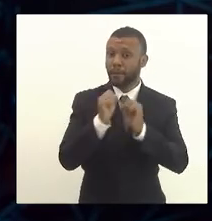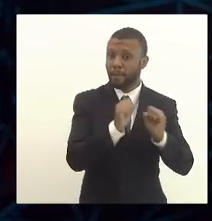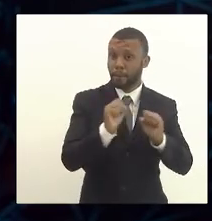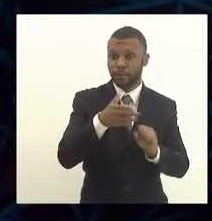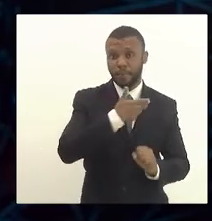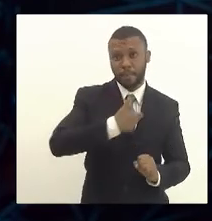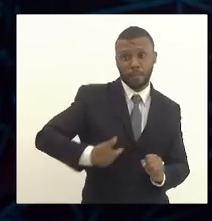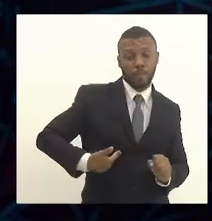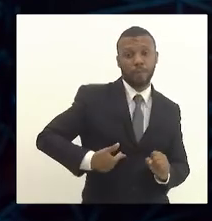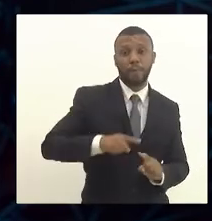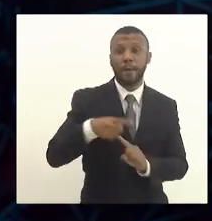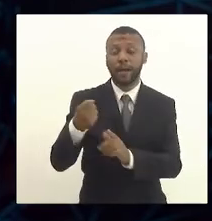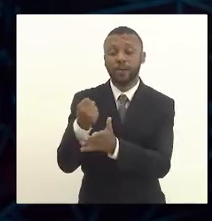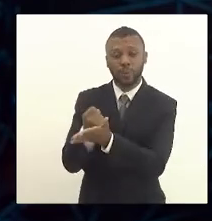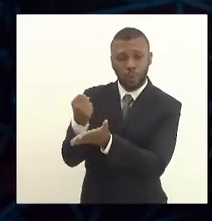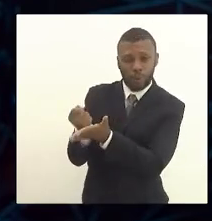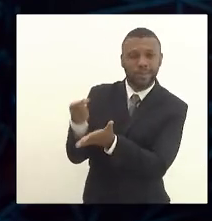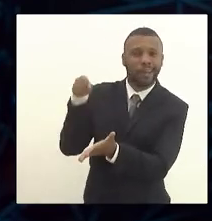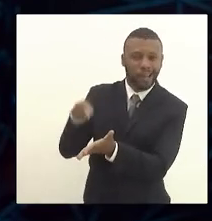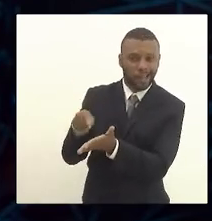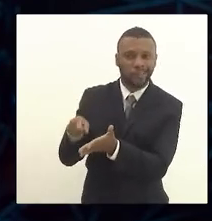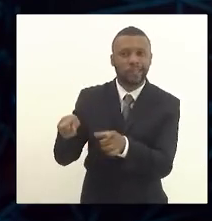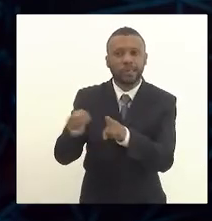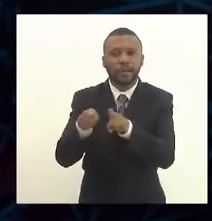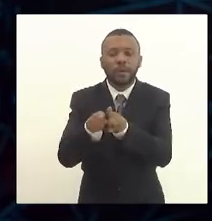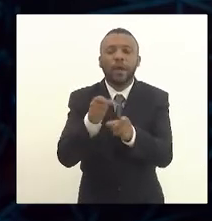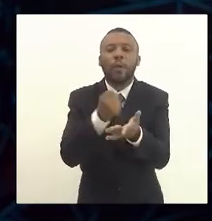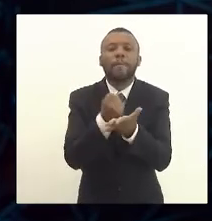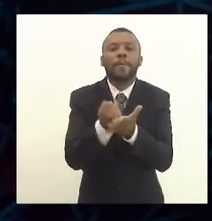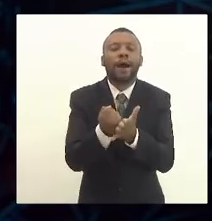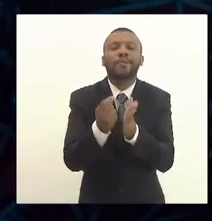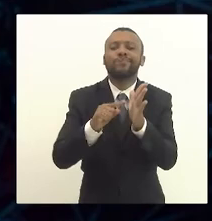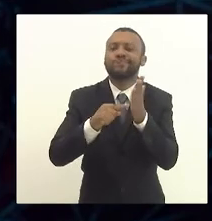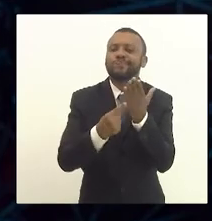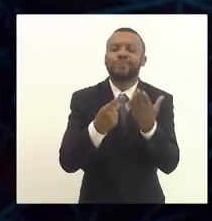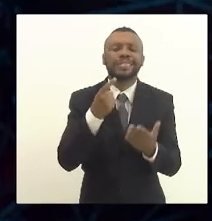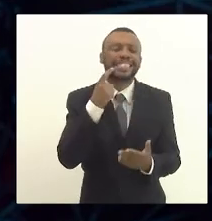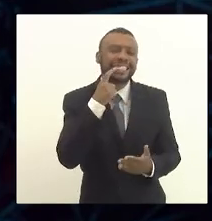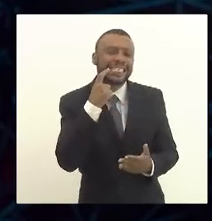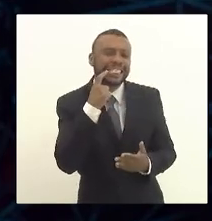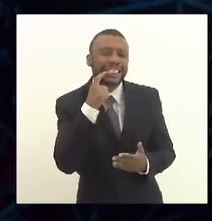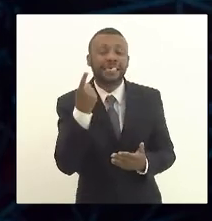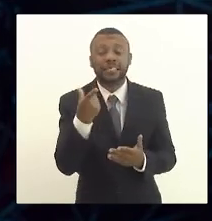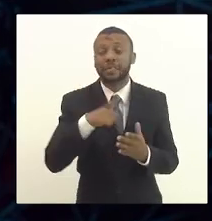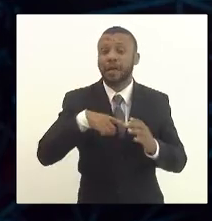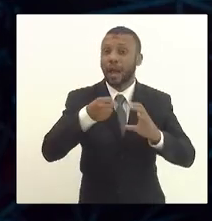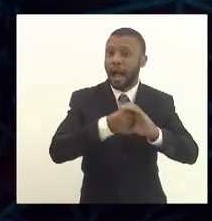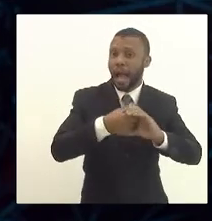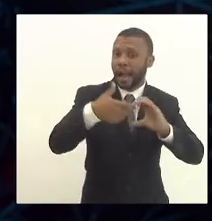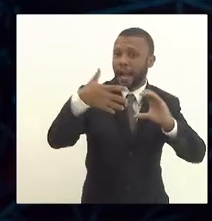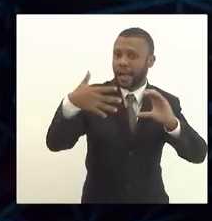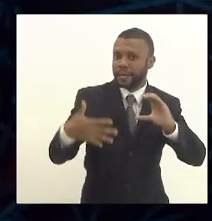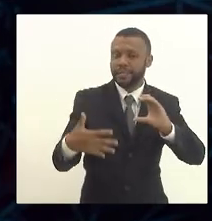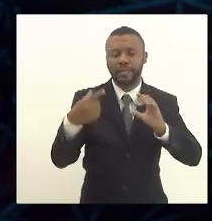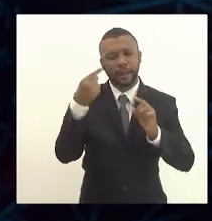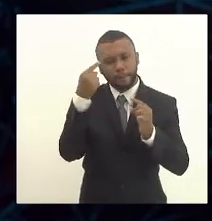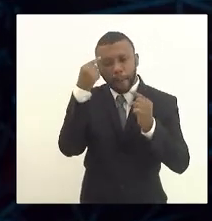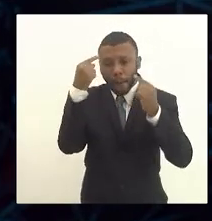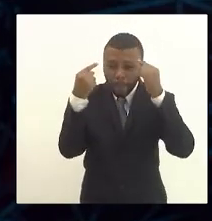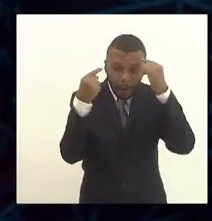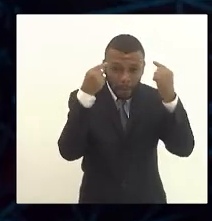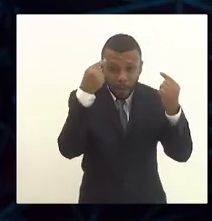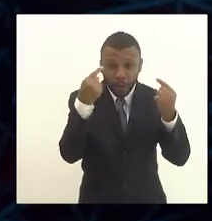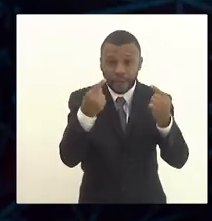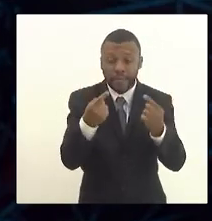plástico, né? Um contrato que pode ser moldado às características da inovação, que ninguém sabe quais são, né? Por